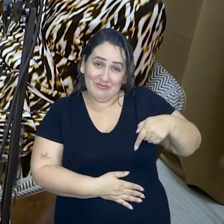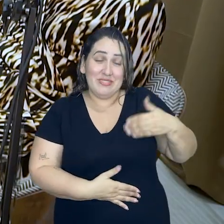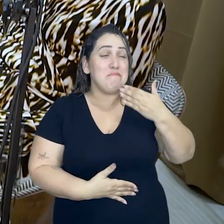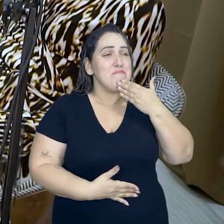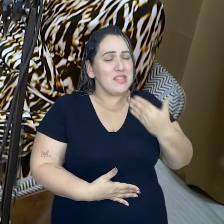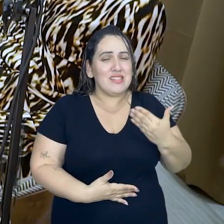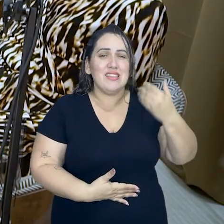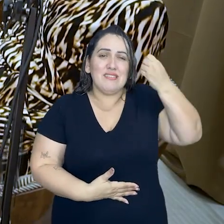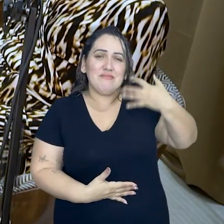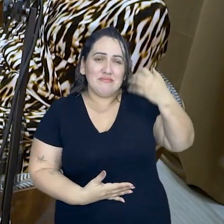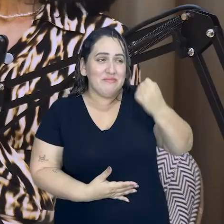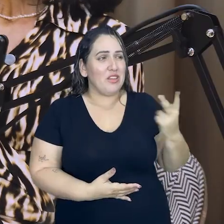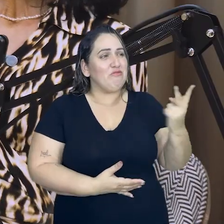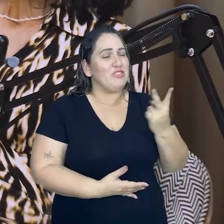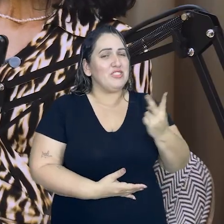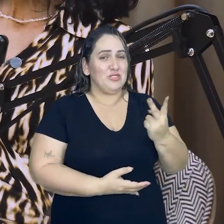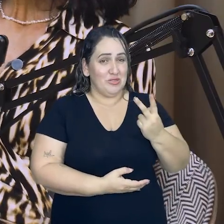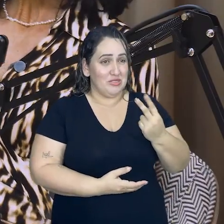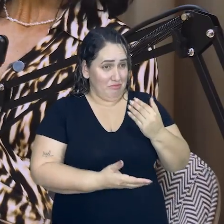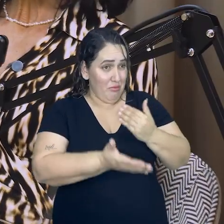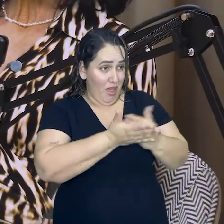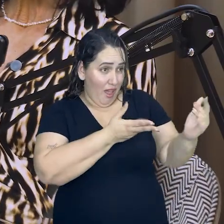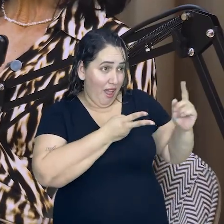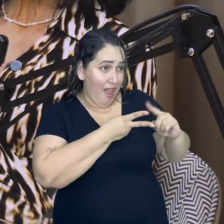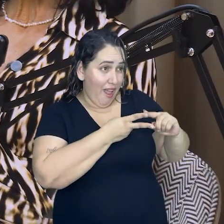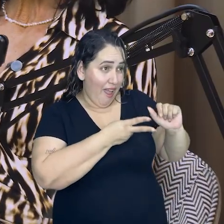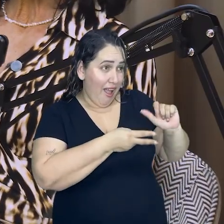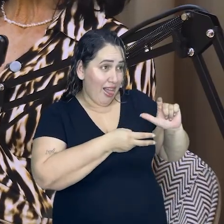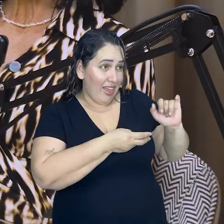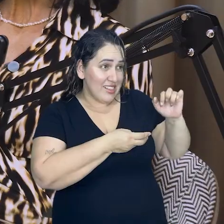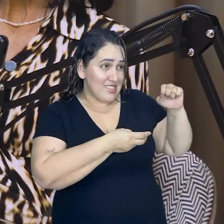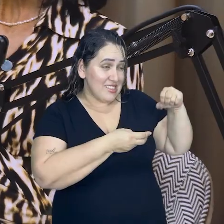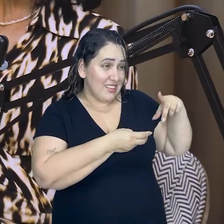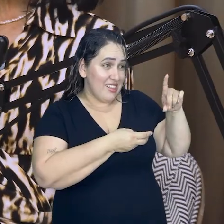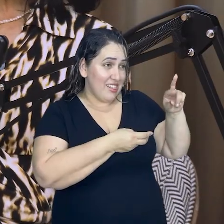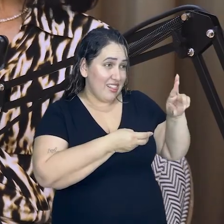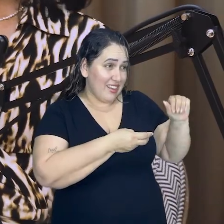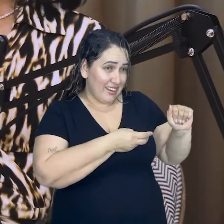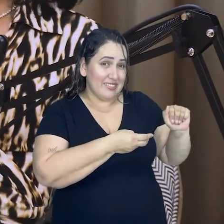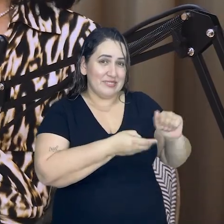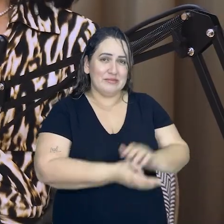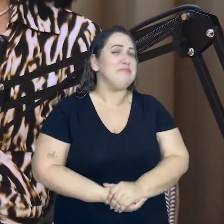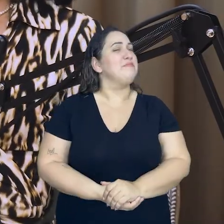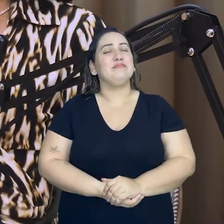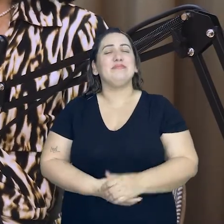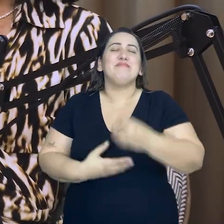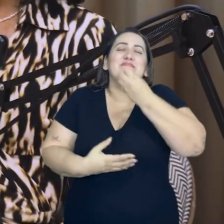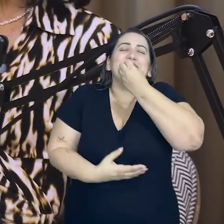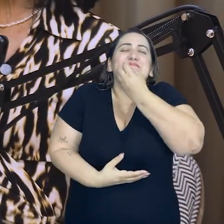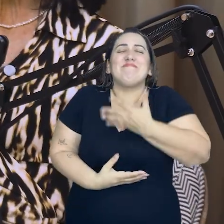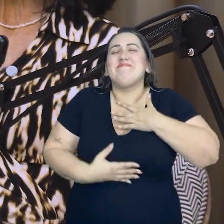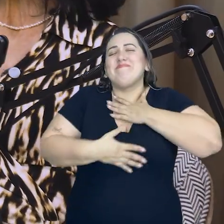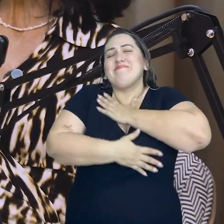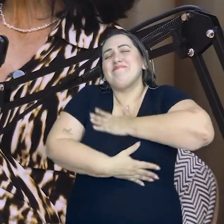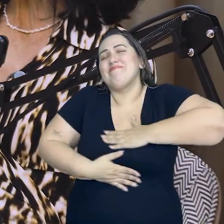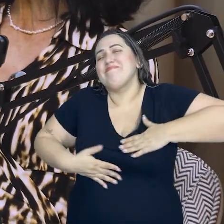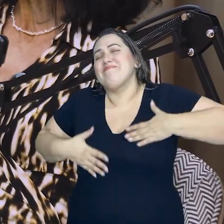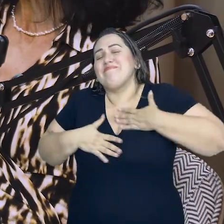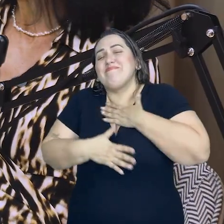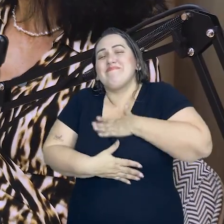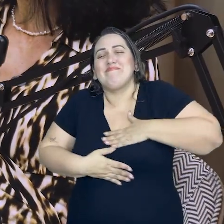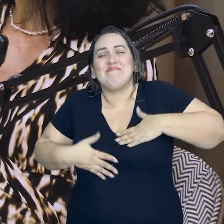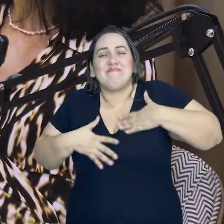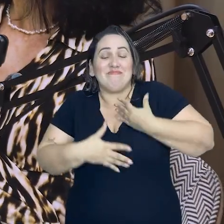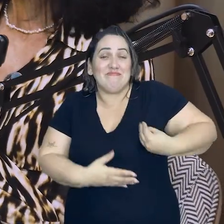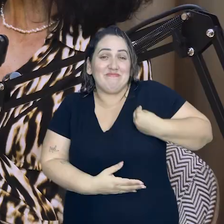por Alexandra? Bom dia, quem está nos ouvindo. É um grande prazer estar aqui,